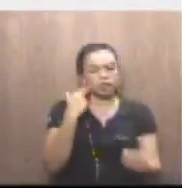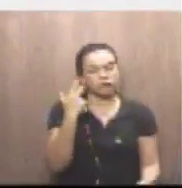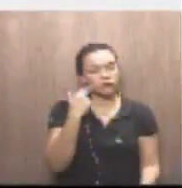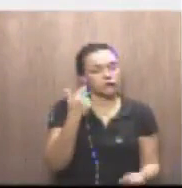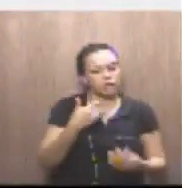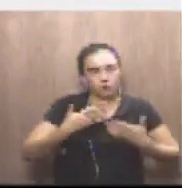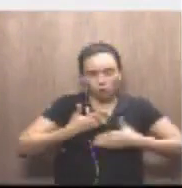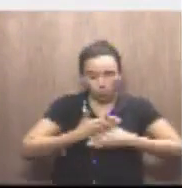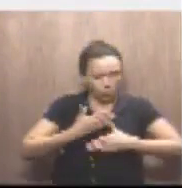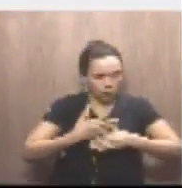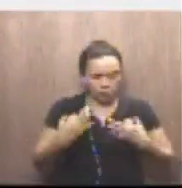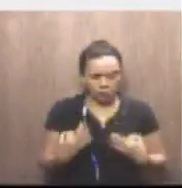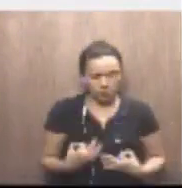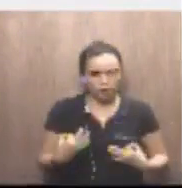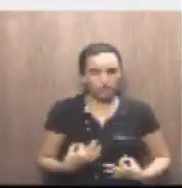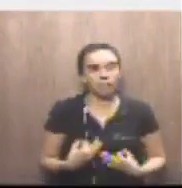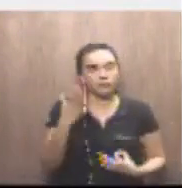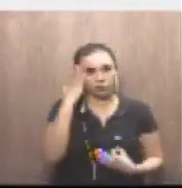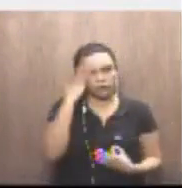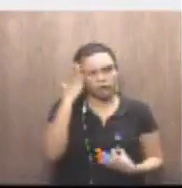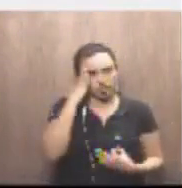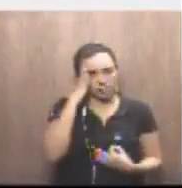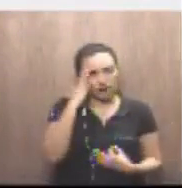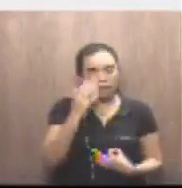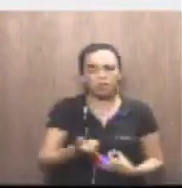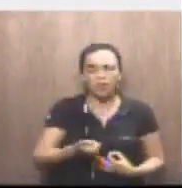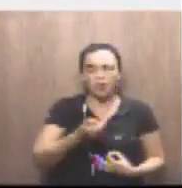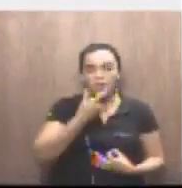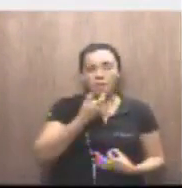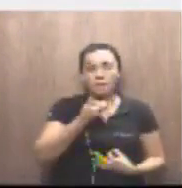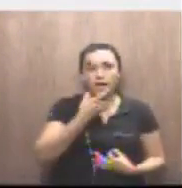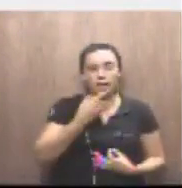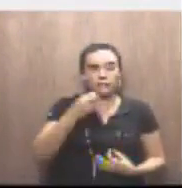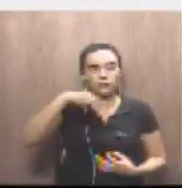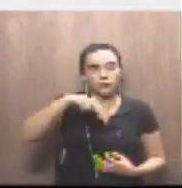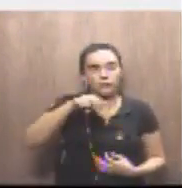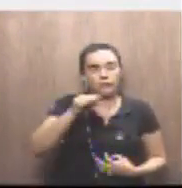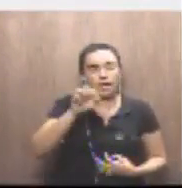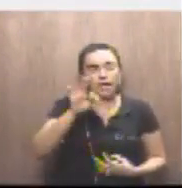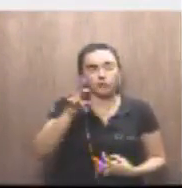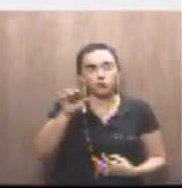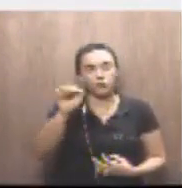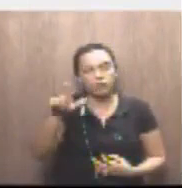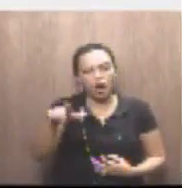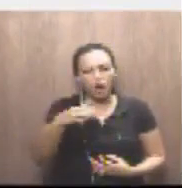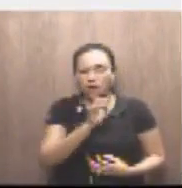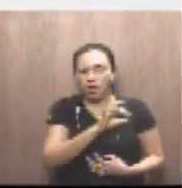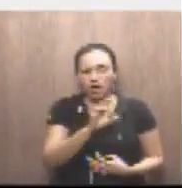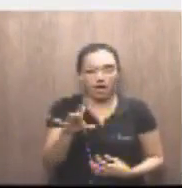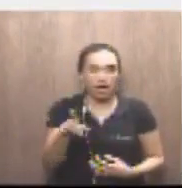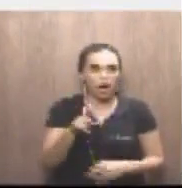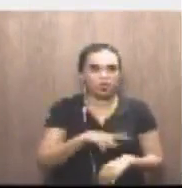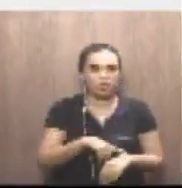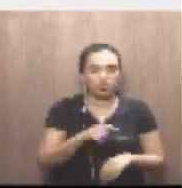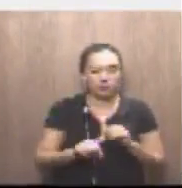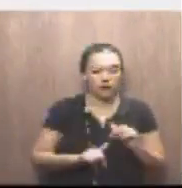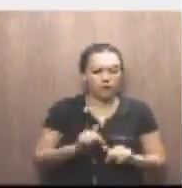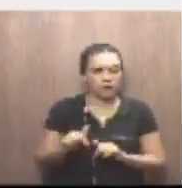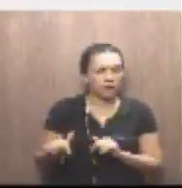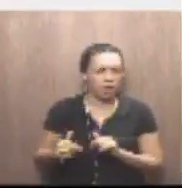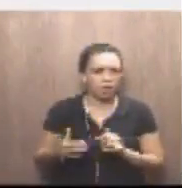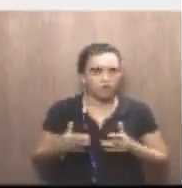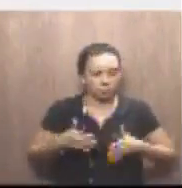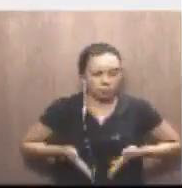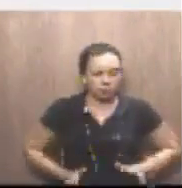perfeita, um corpo perfeito, que ele sabe dosar todos os hormônios de forma adequada para cada fase do trabalho de parto.